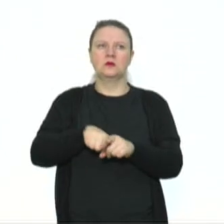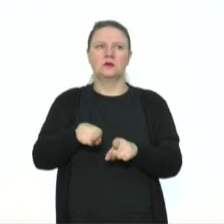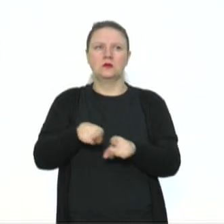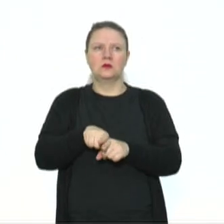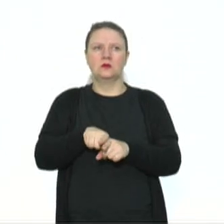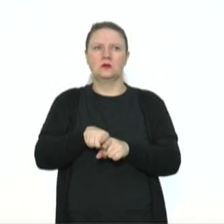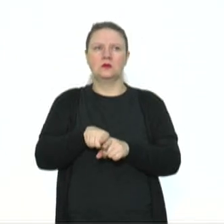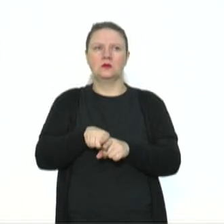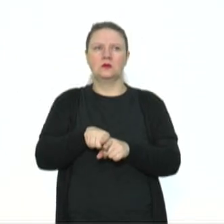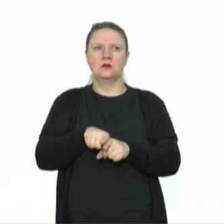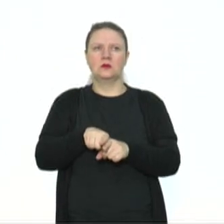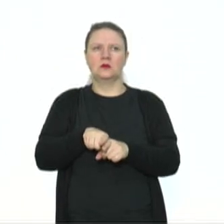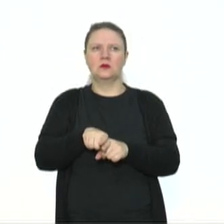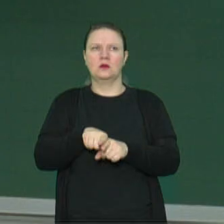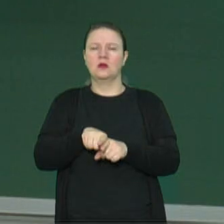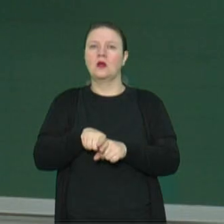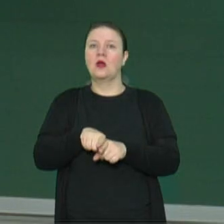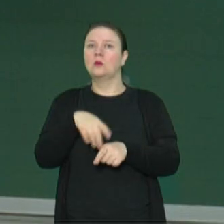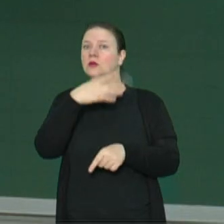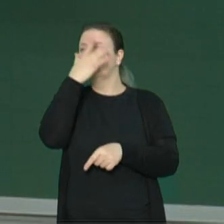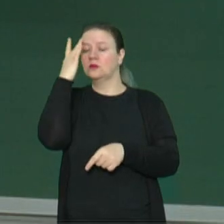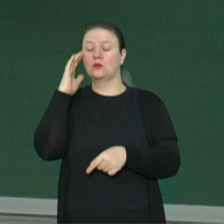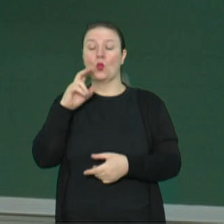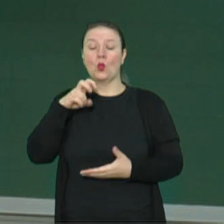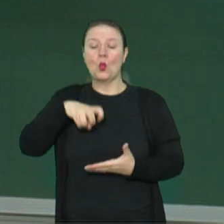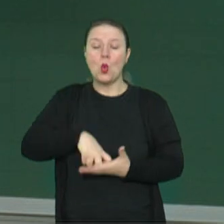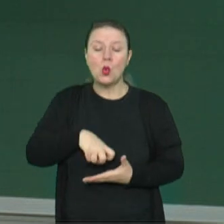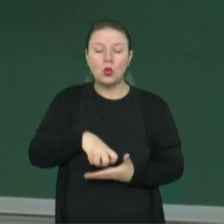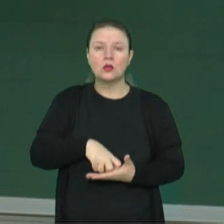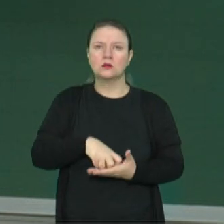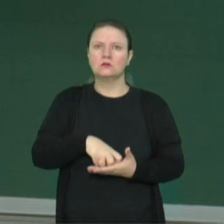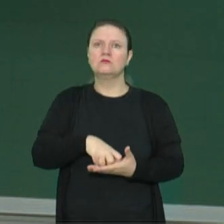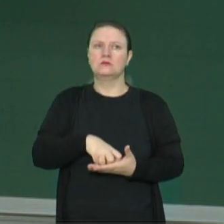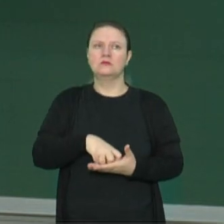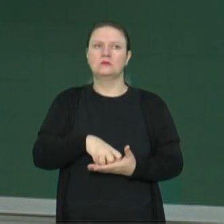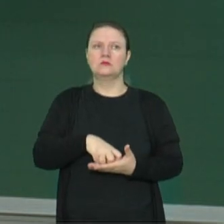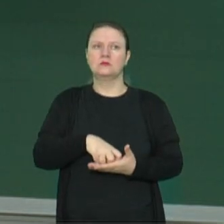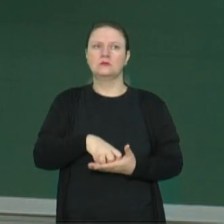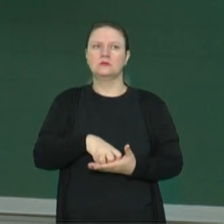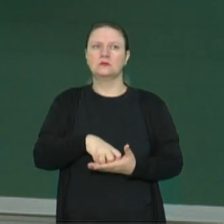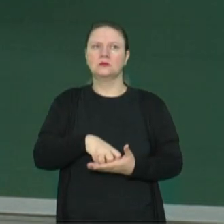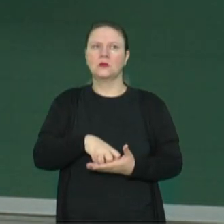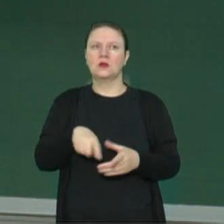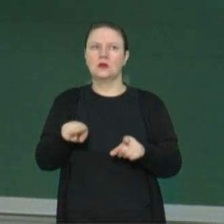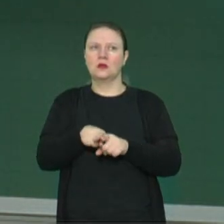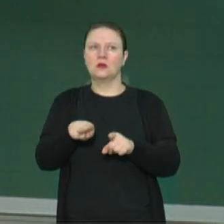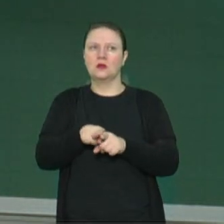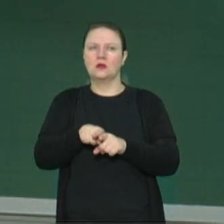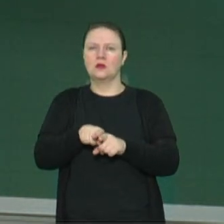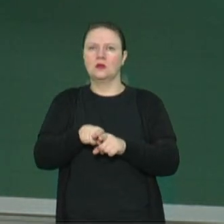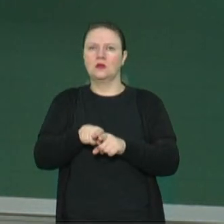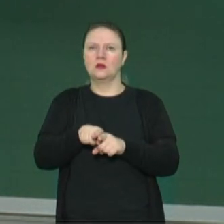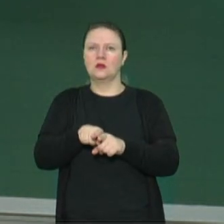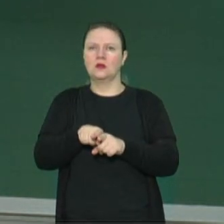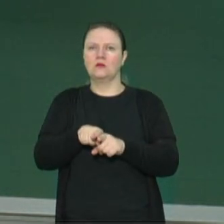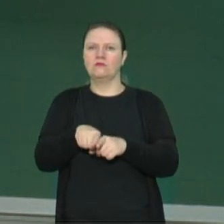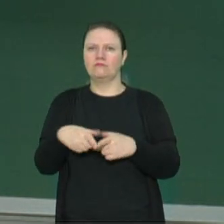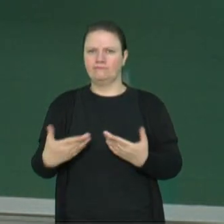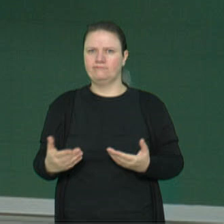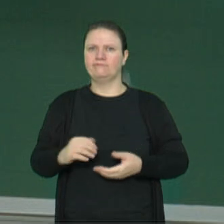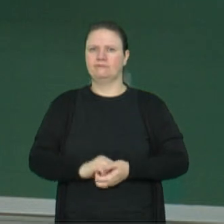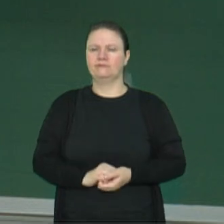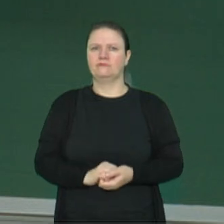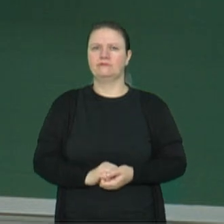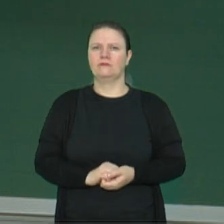pés no chão. Então como podemos ver, o atleta que está em cima aqui, né, está com o joelho e o pé tocando o chão, montado em cima